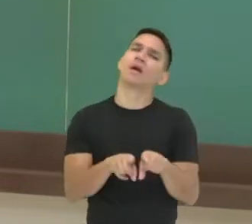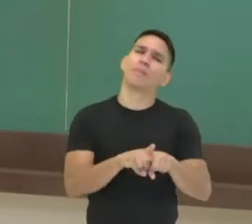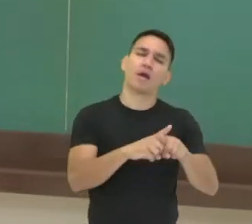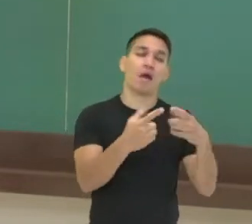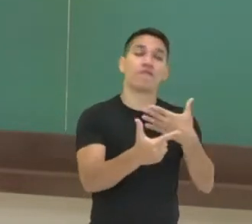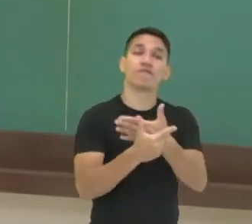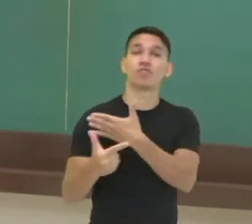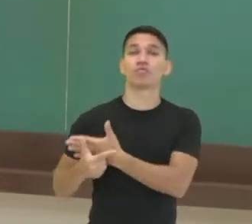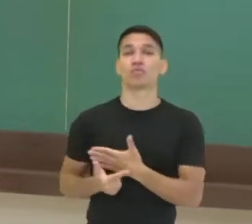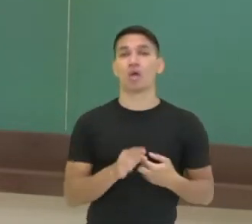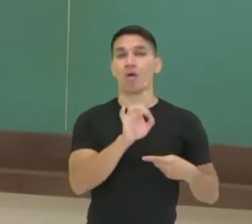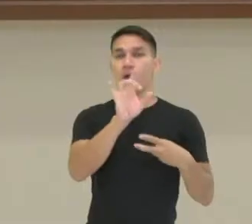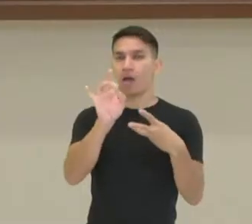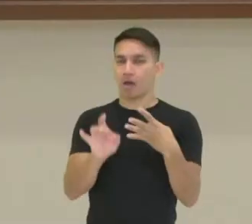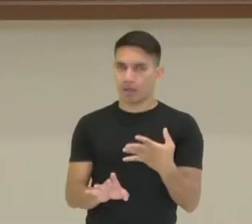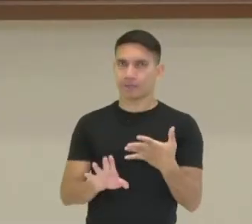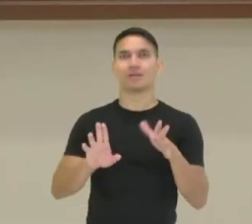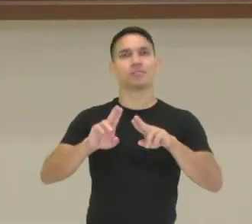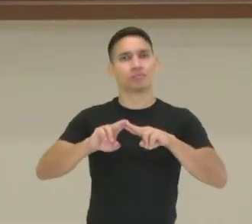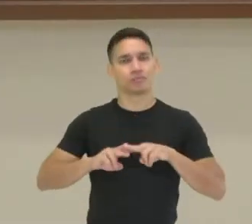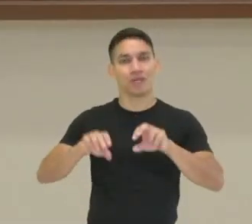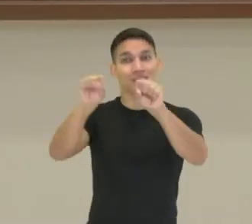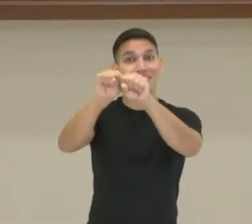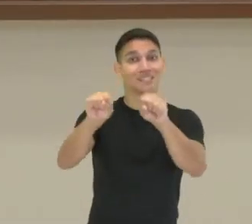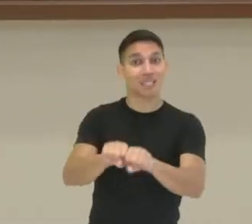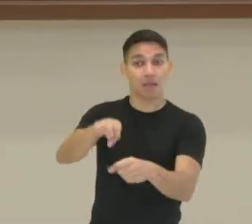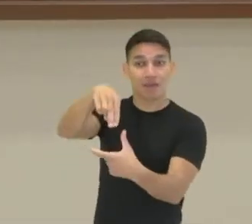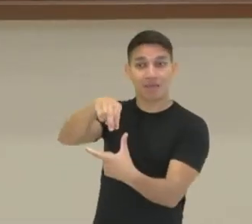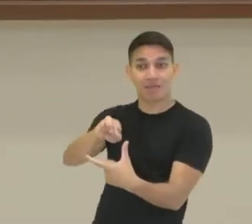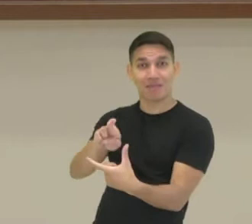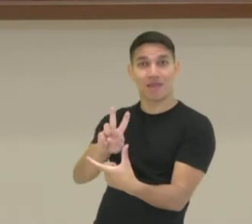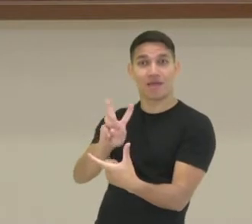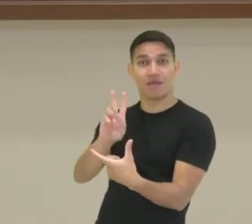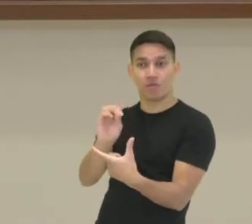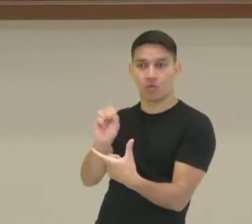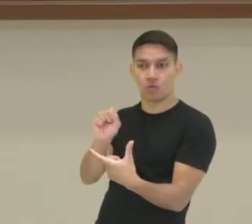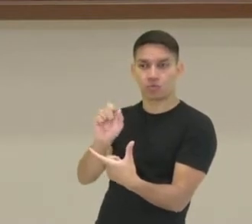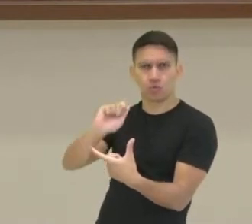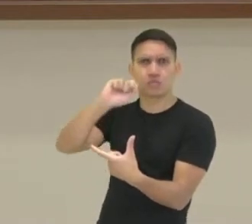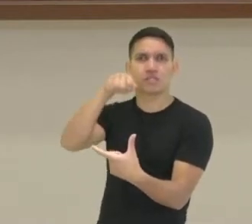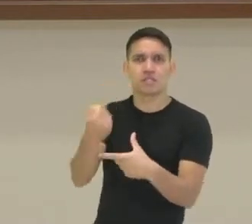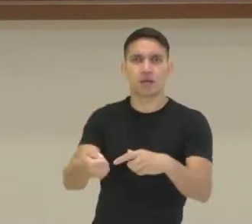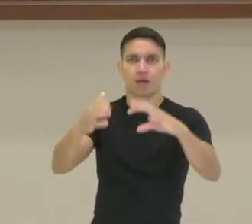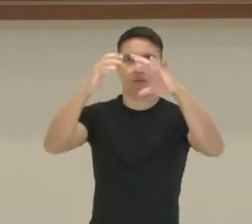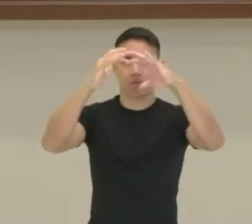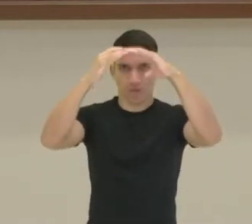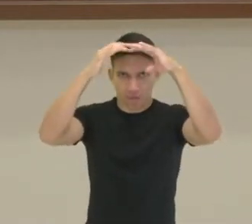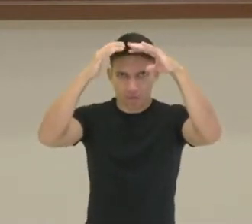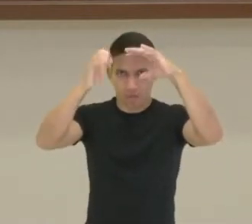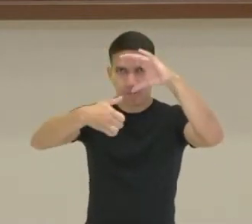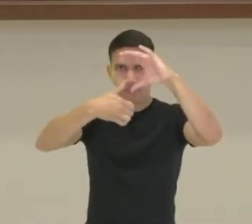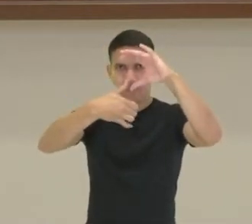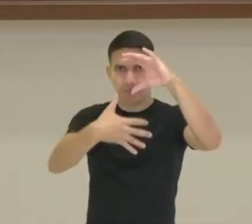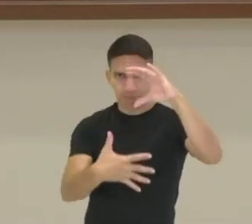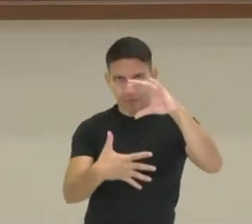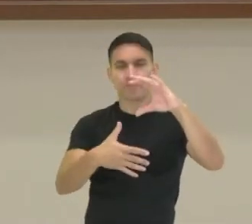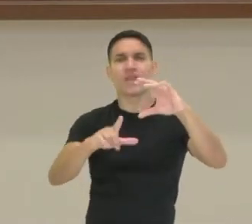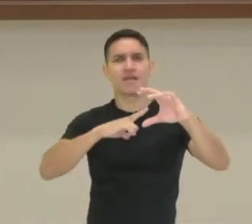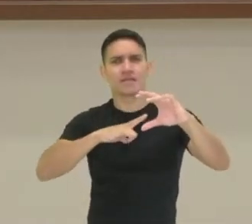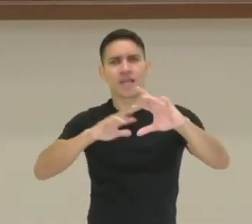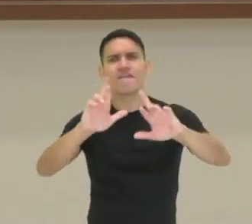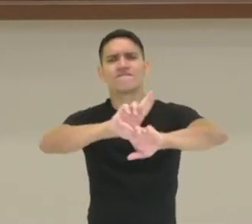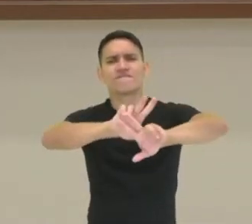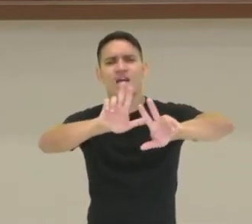delas. Então, se a gente reparar, o sistema nervoso é formado por várias partes, por várias estruturas,